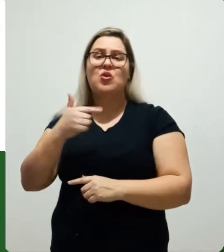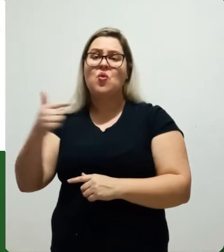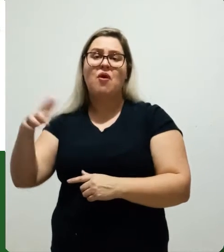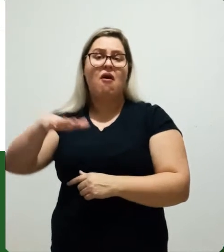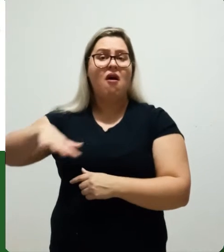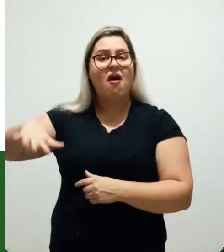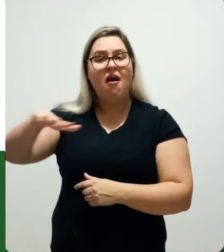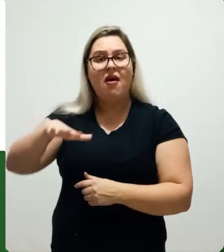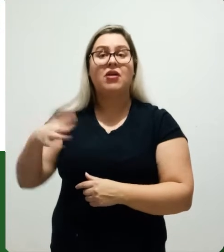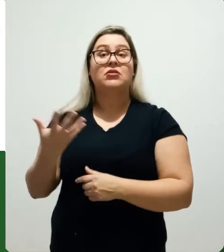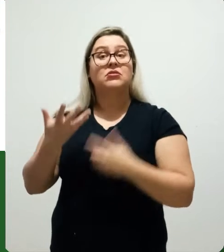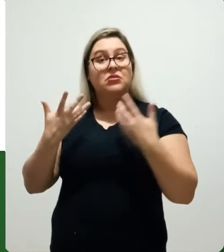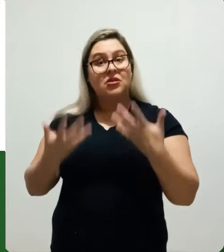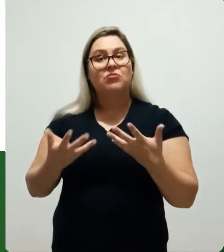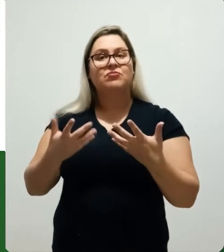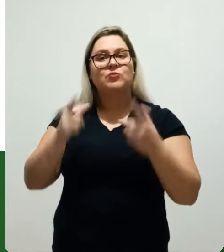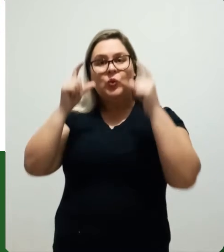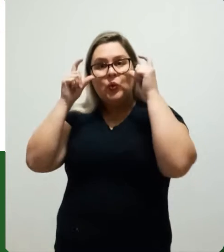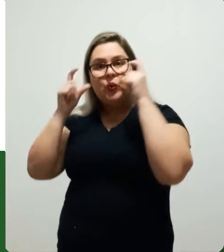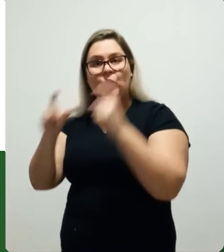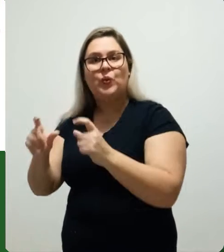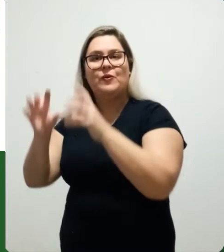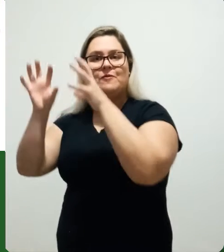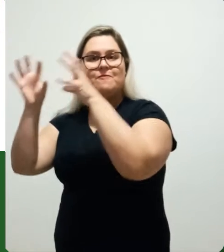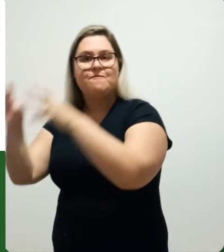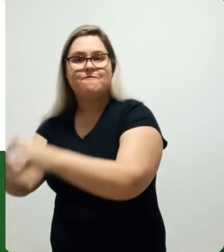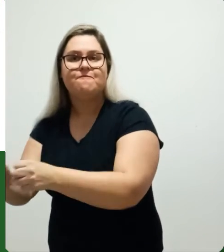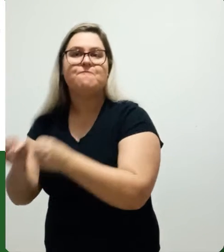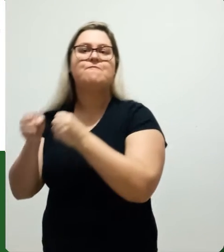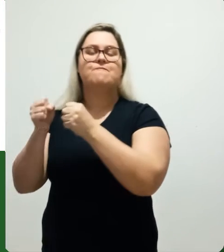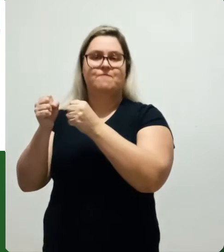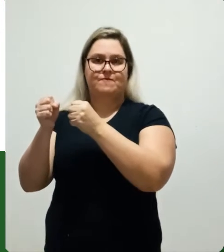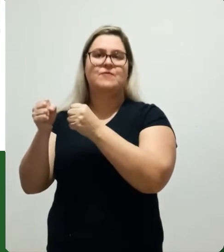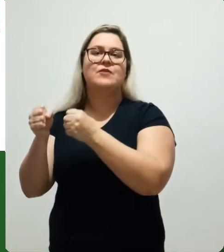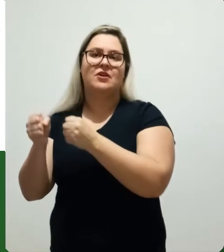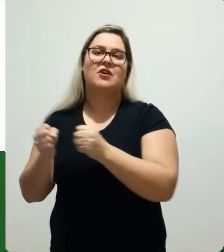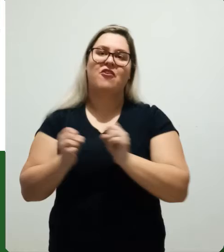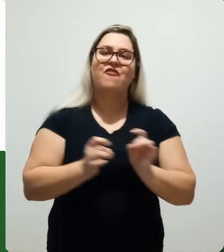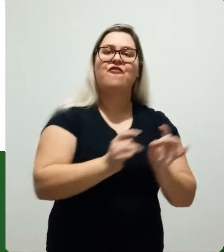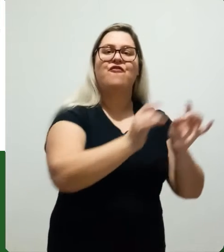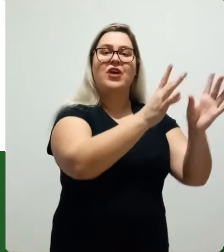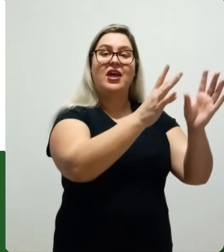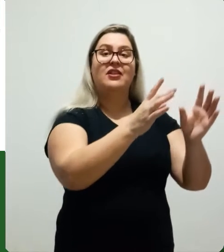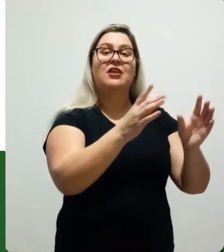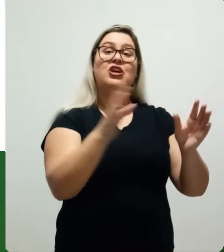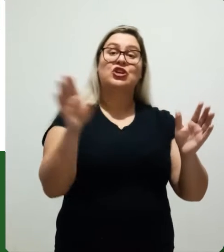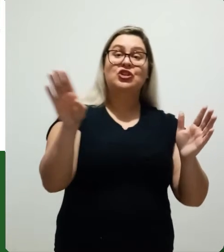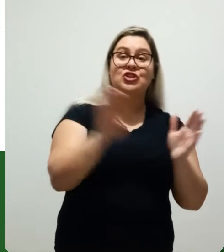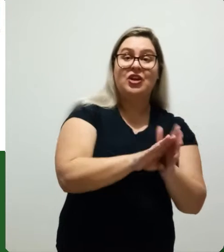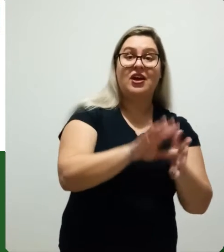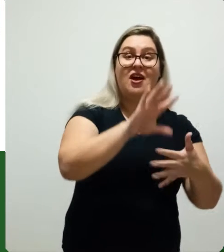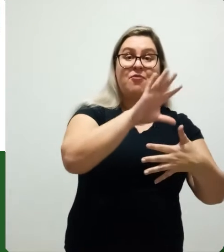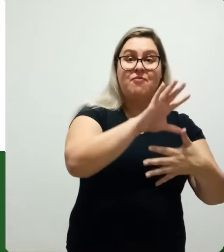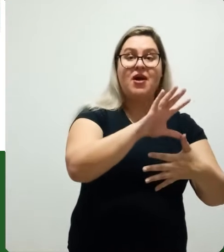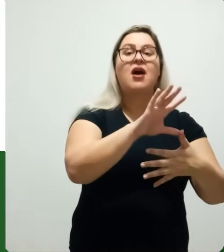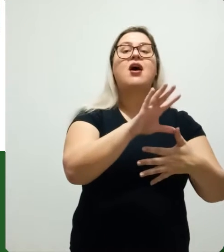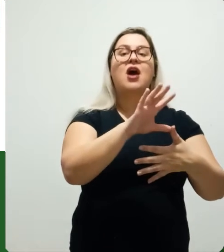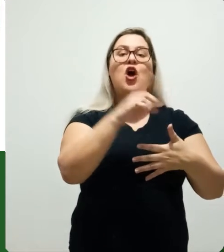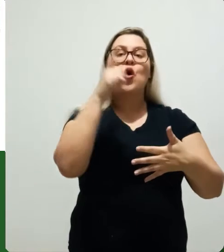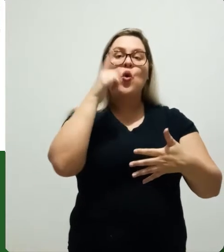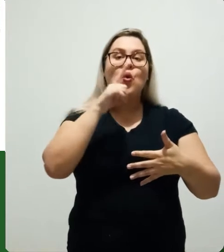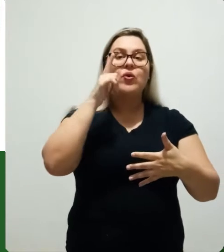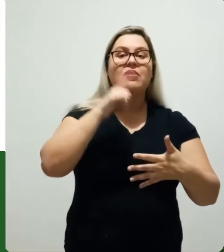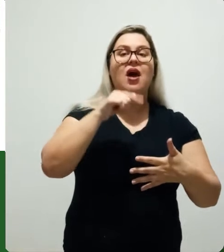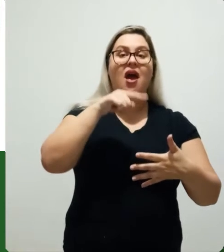cá, eles acabavam agregando um conhecimento que permitia gerar mais resultados. Tanto que se vocês